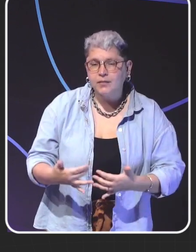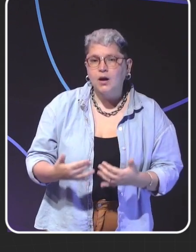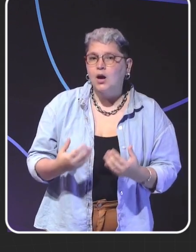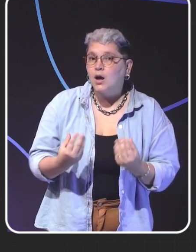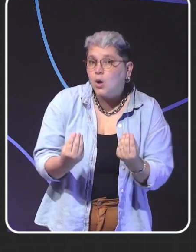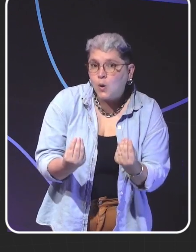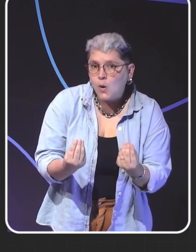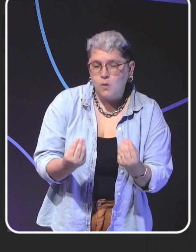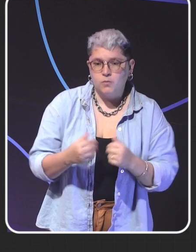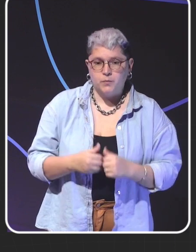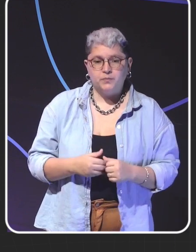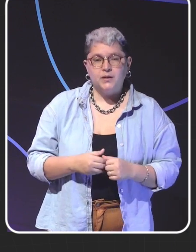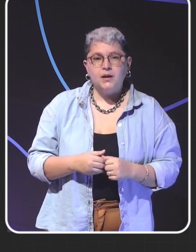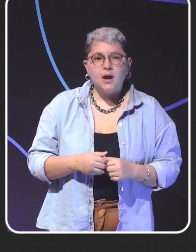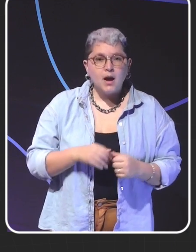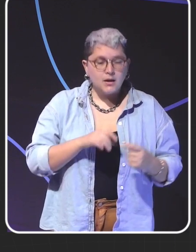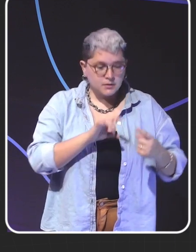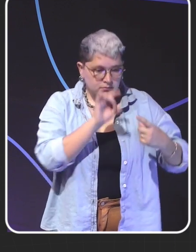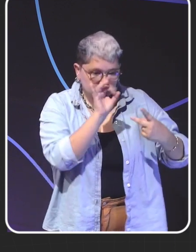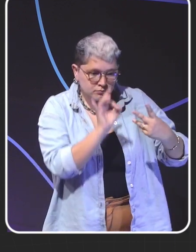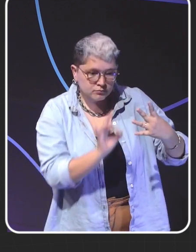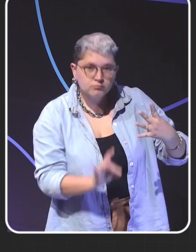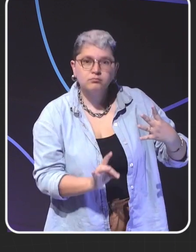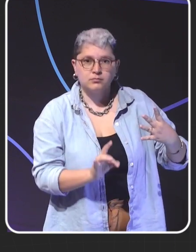essas features, essas